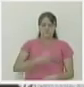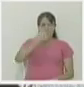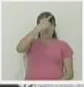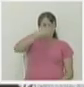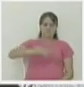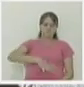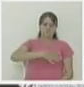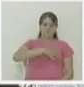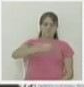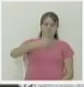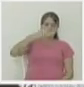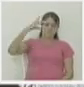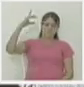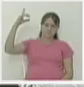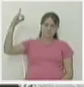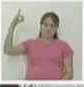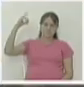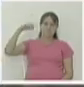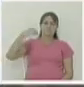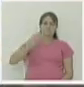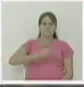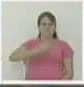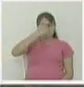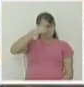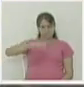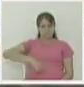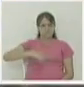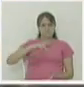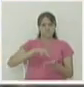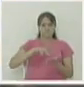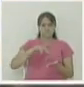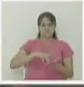repito, e nós o somos de fato.